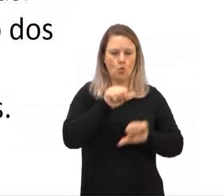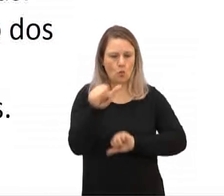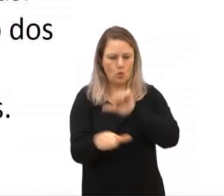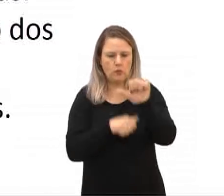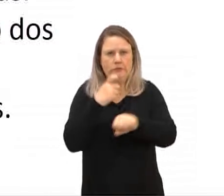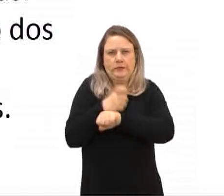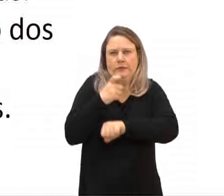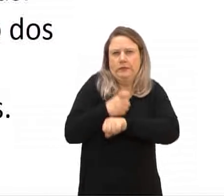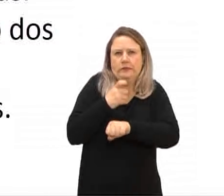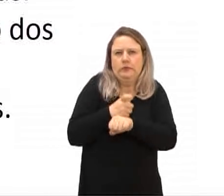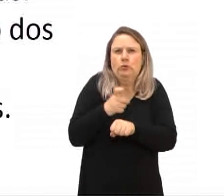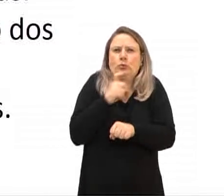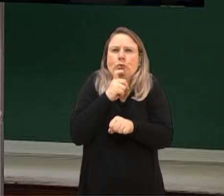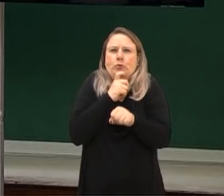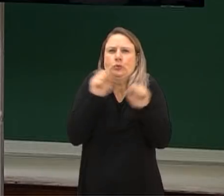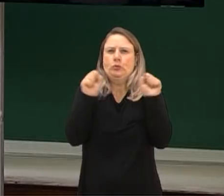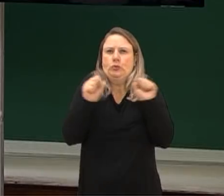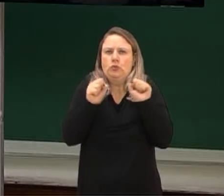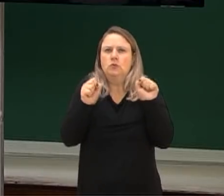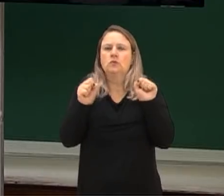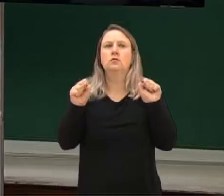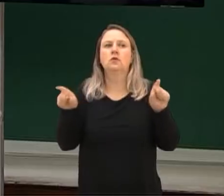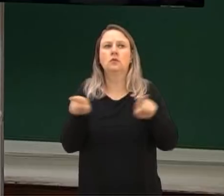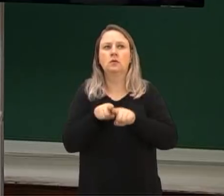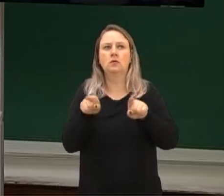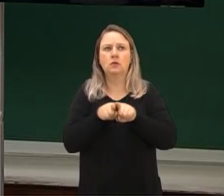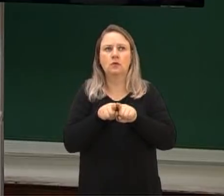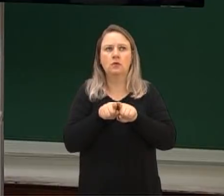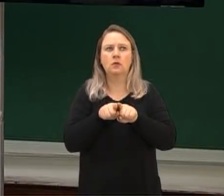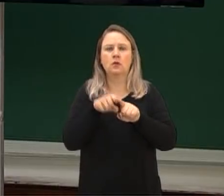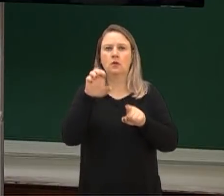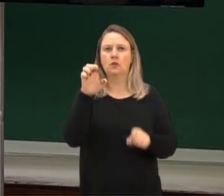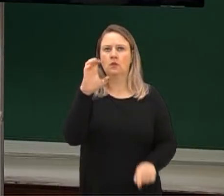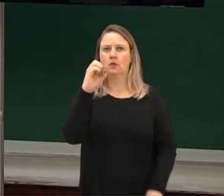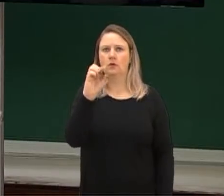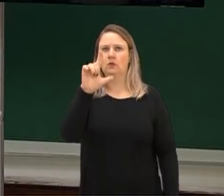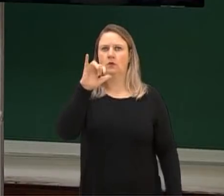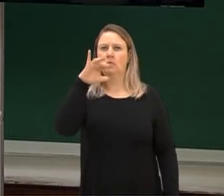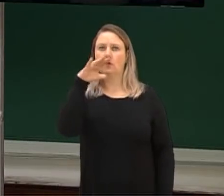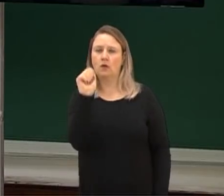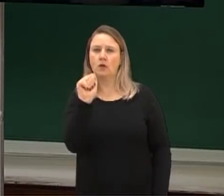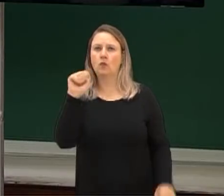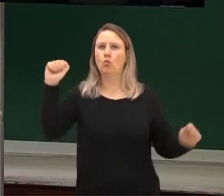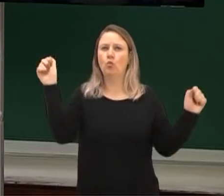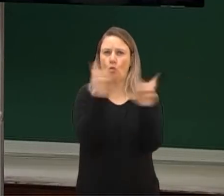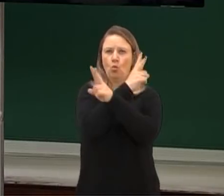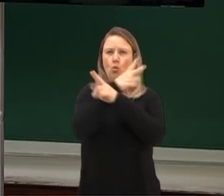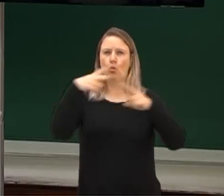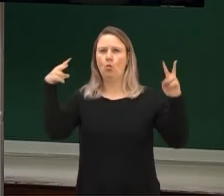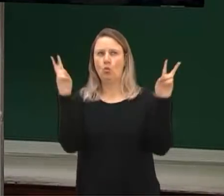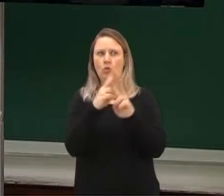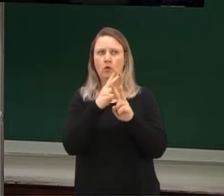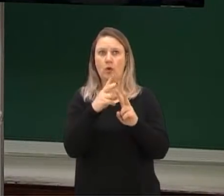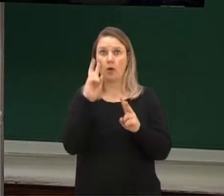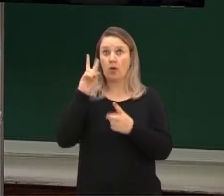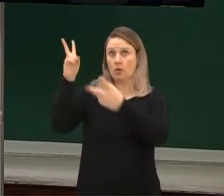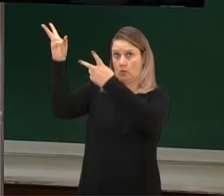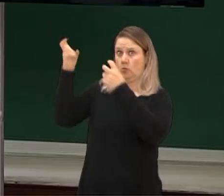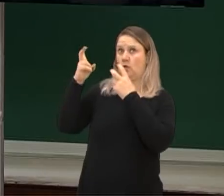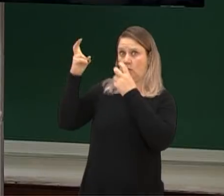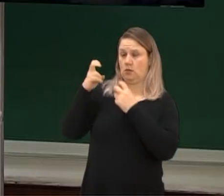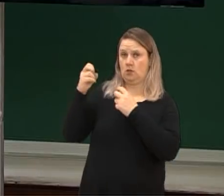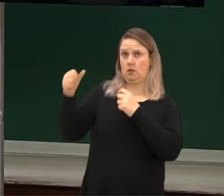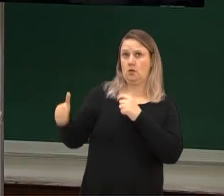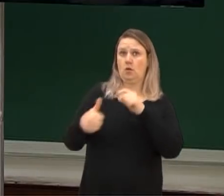movimentação desses blocos congelados. E a erosão eólica, causada pela ação do vento. Percebam, pessoal, que aqui